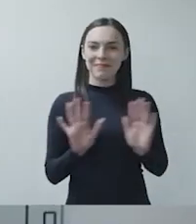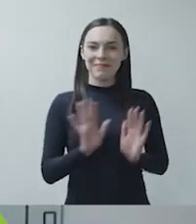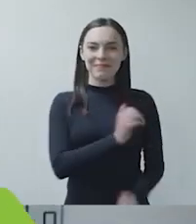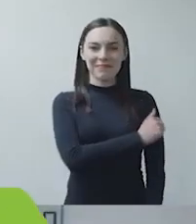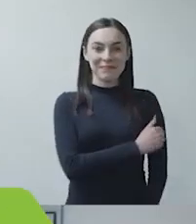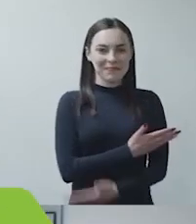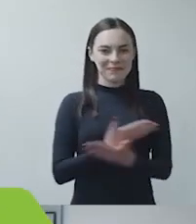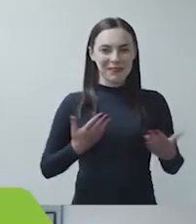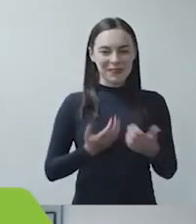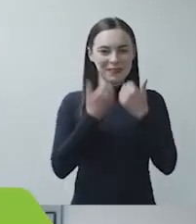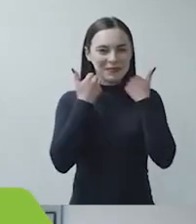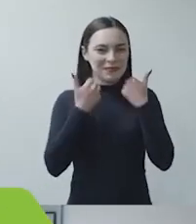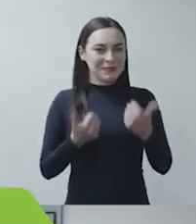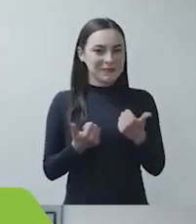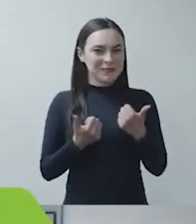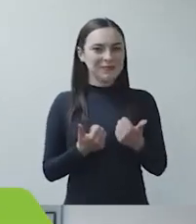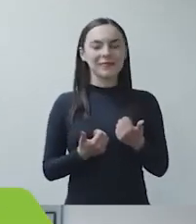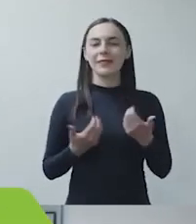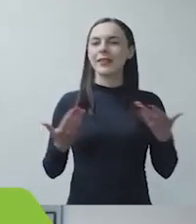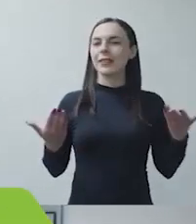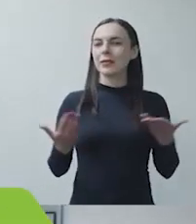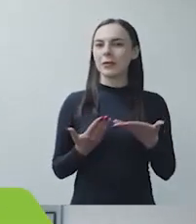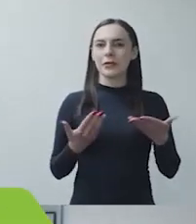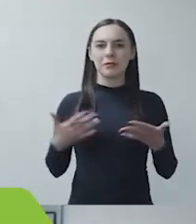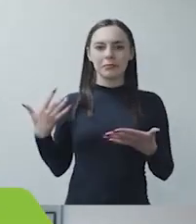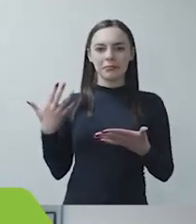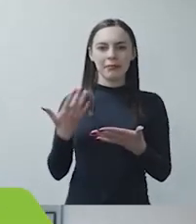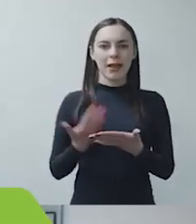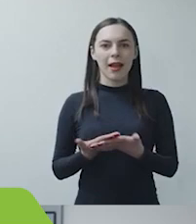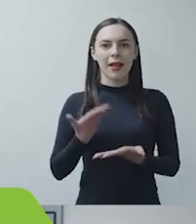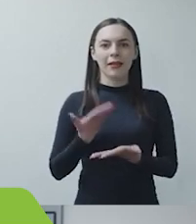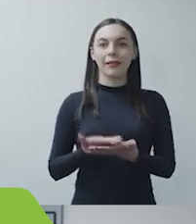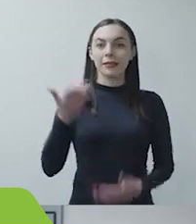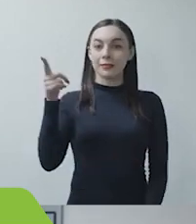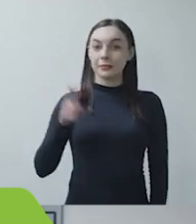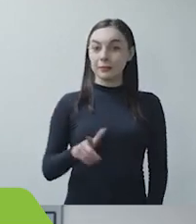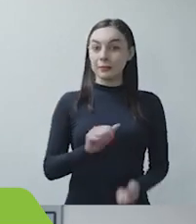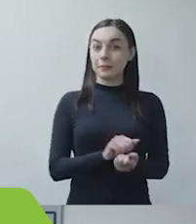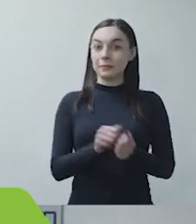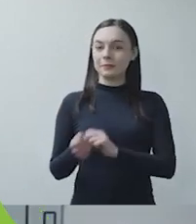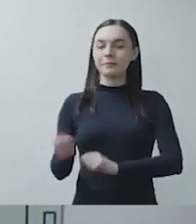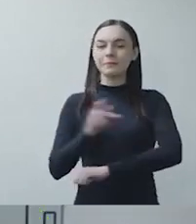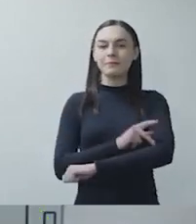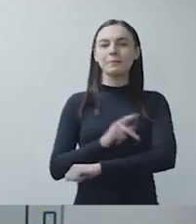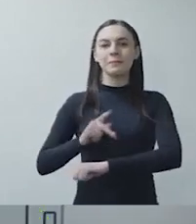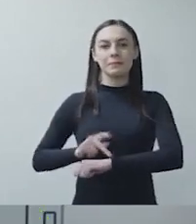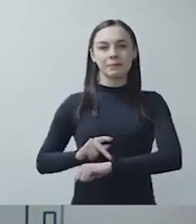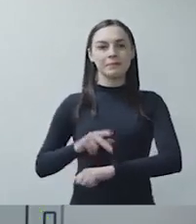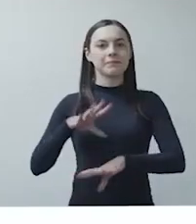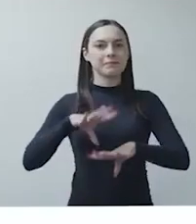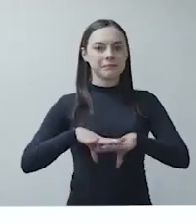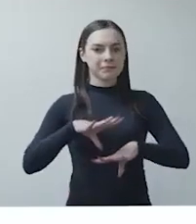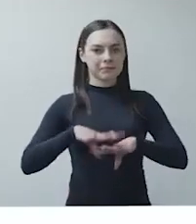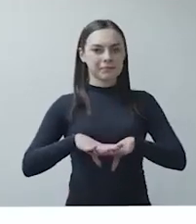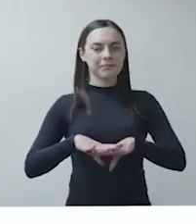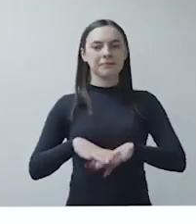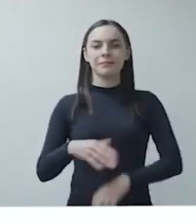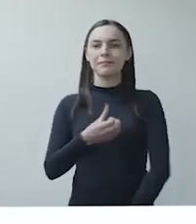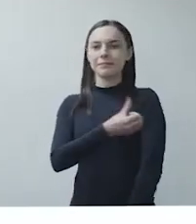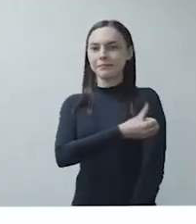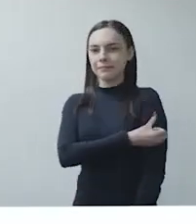Olá, estudantes, tudo bem? Estamos chegando para mais uma aula de adequação pedagógica de matemática